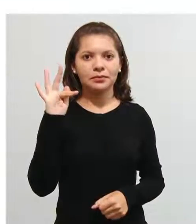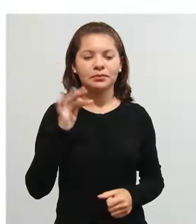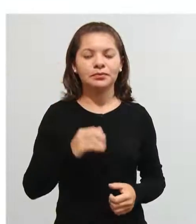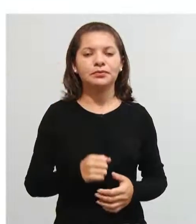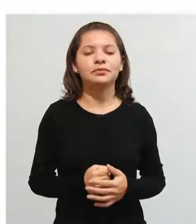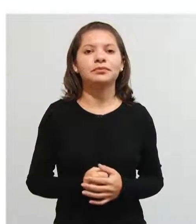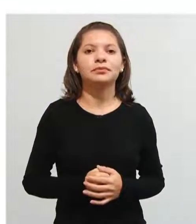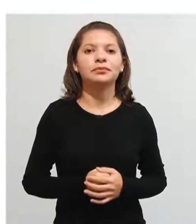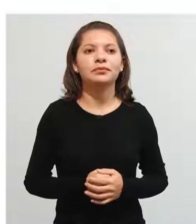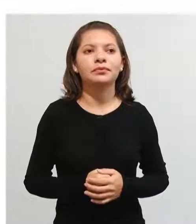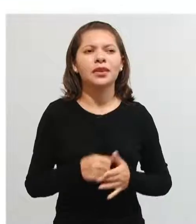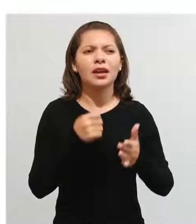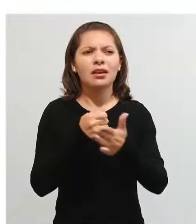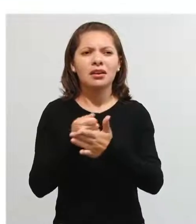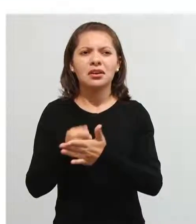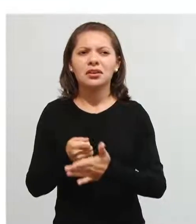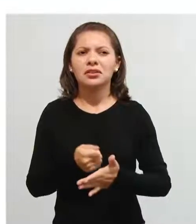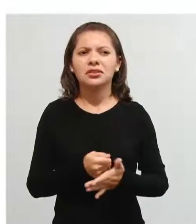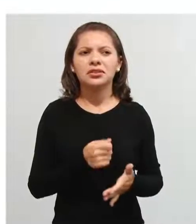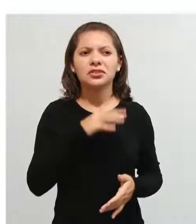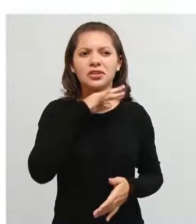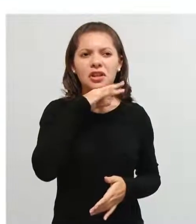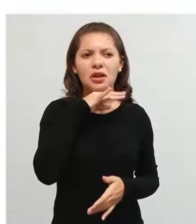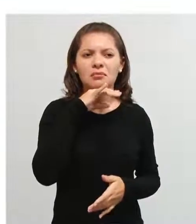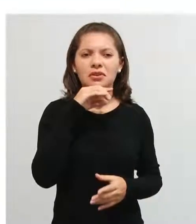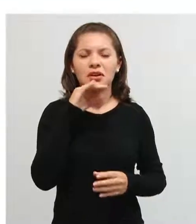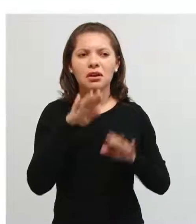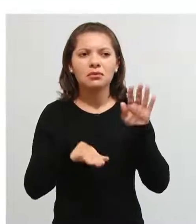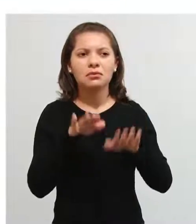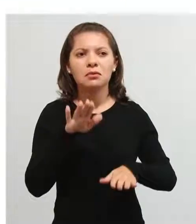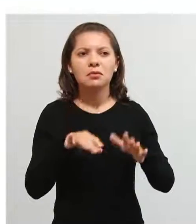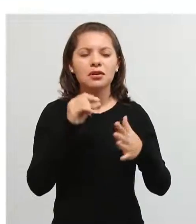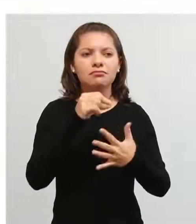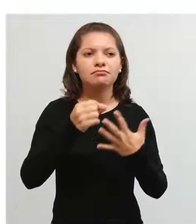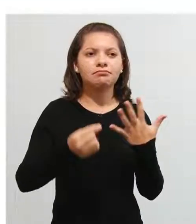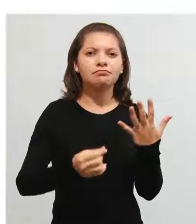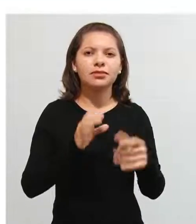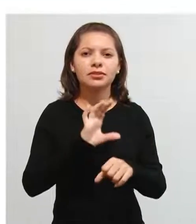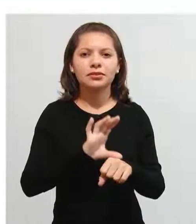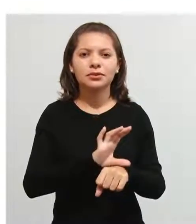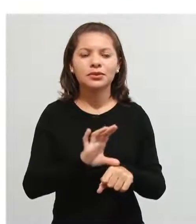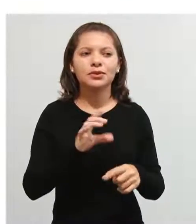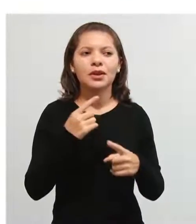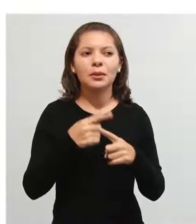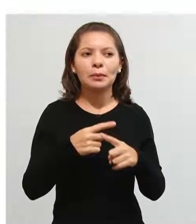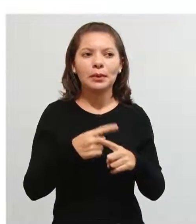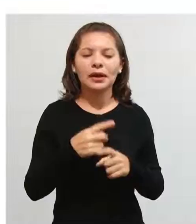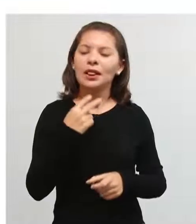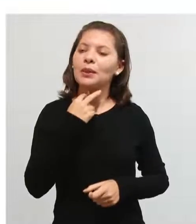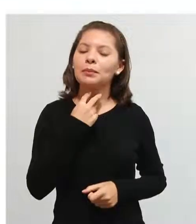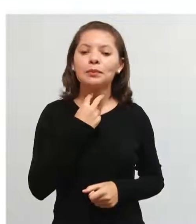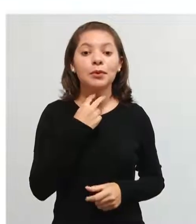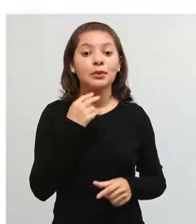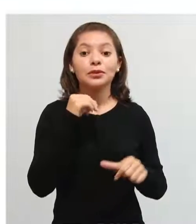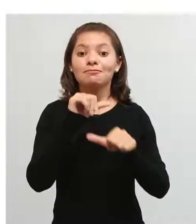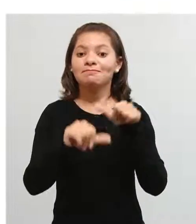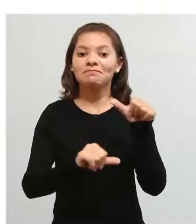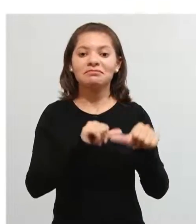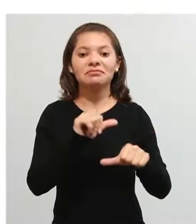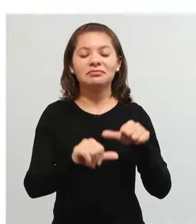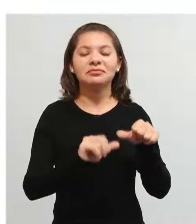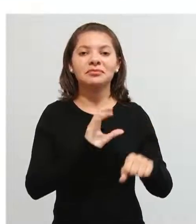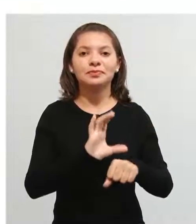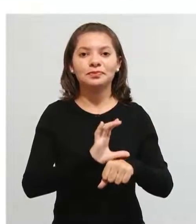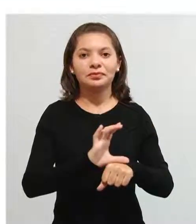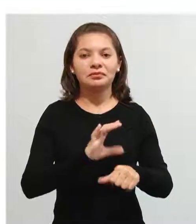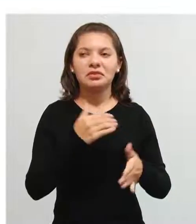vista de algumas classificações constitucionais, né? Por quê? Porque ela não pode ser alterada, né?